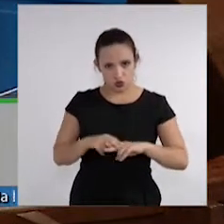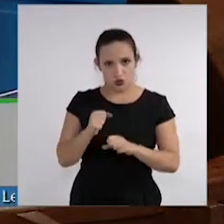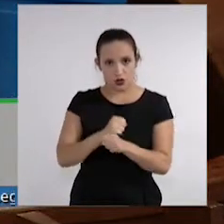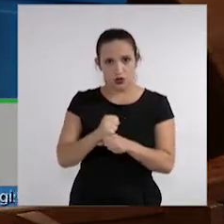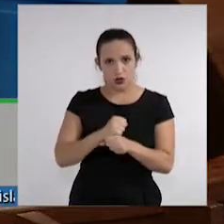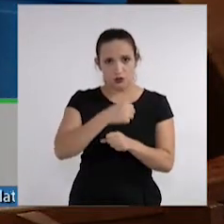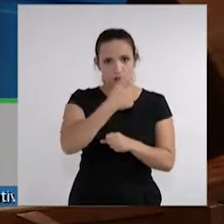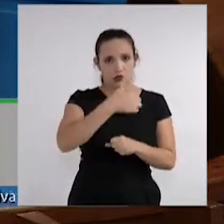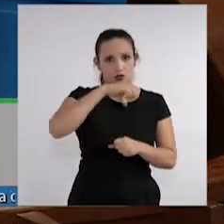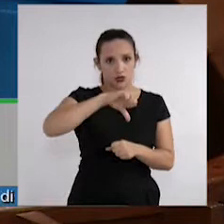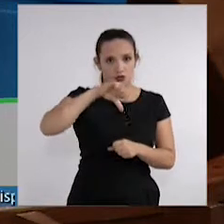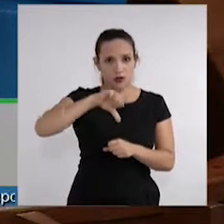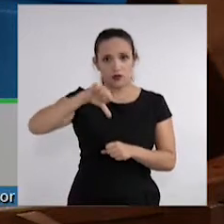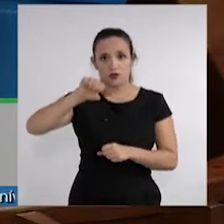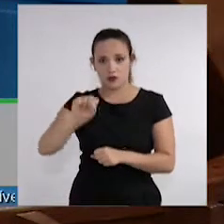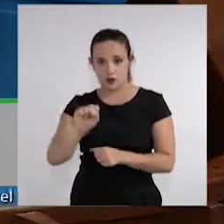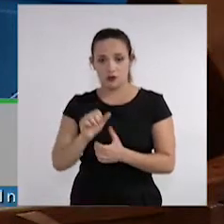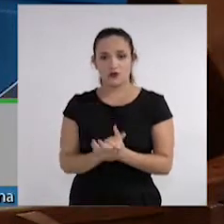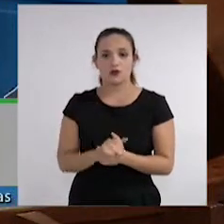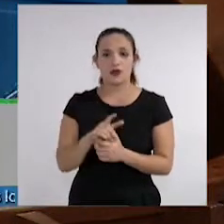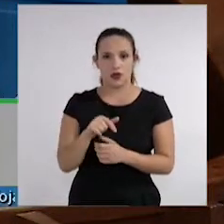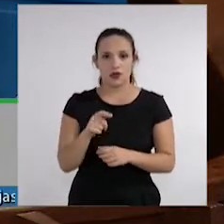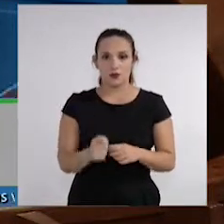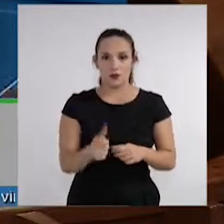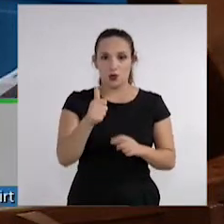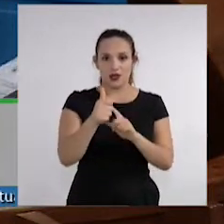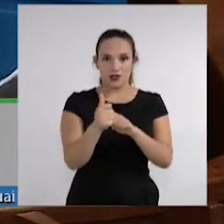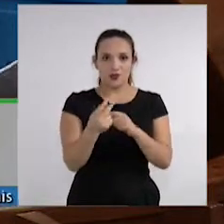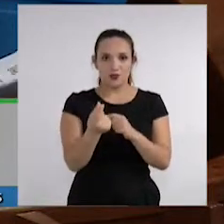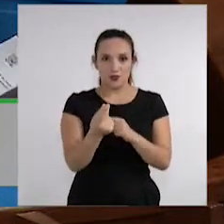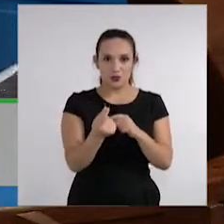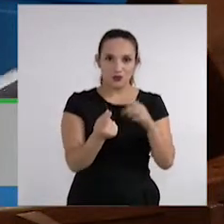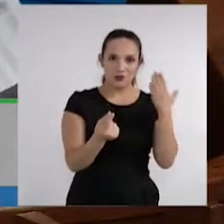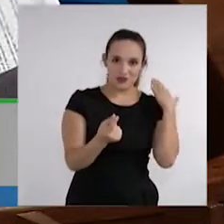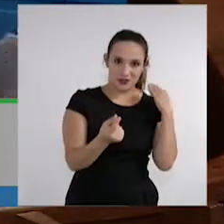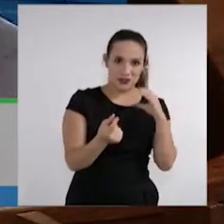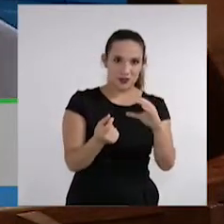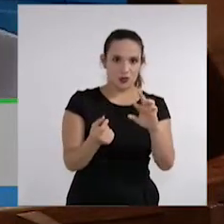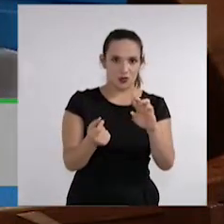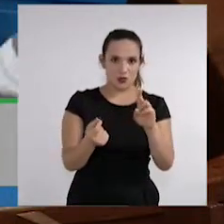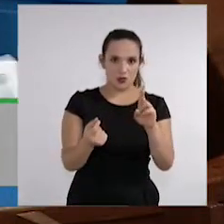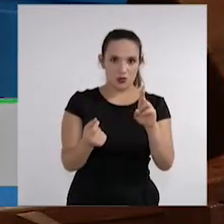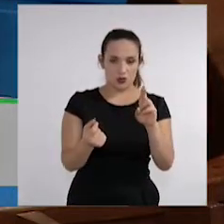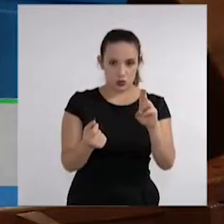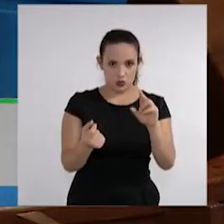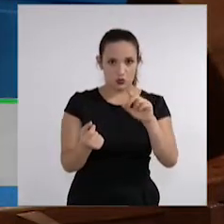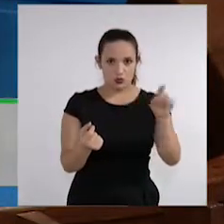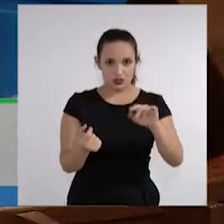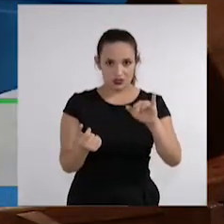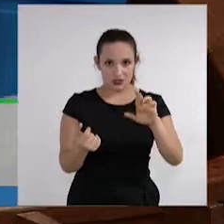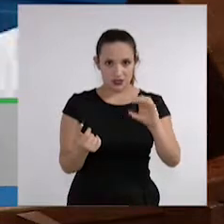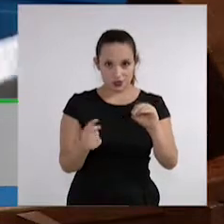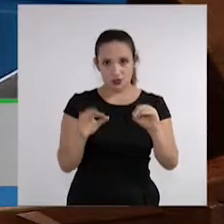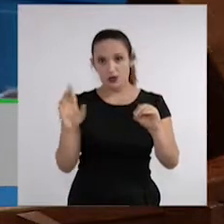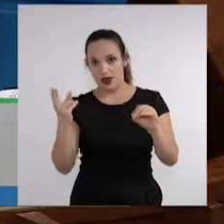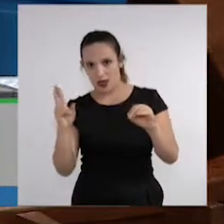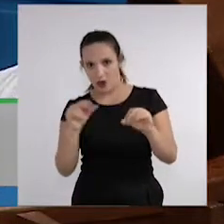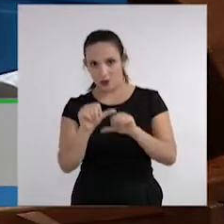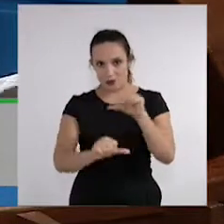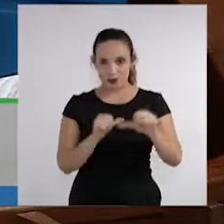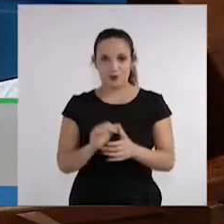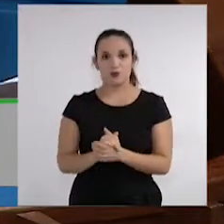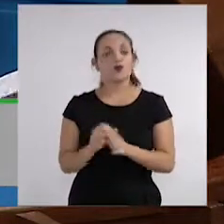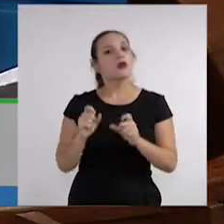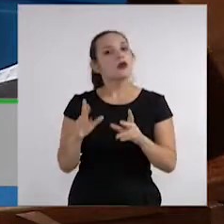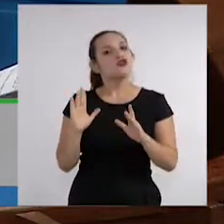1998, com a mudança da moeda. E de lá para cá, não é, há 20 anos aí, a União